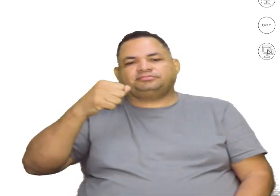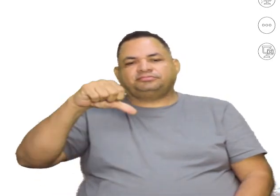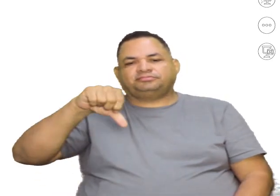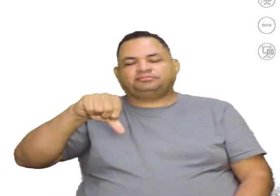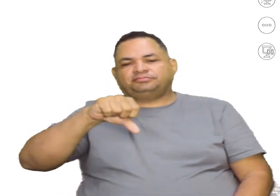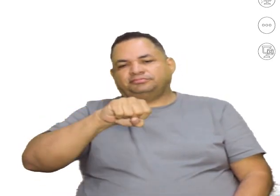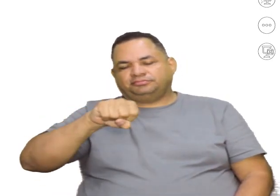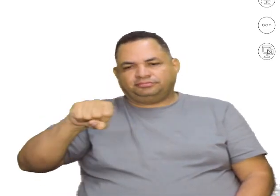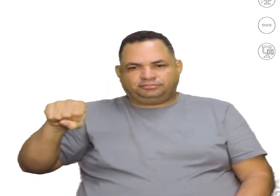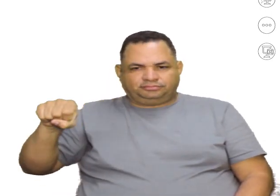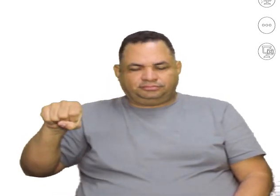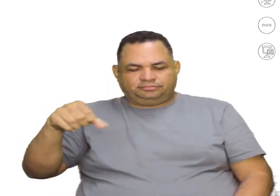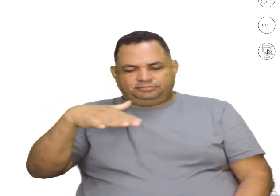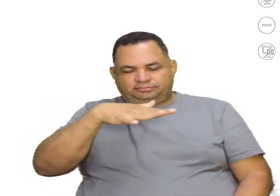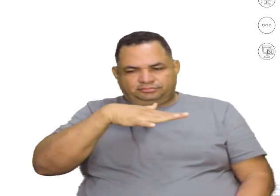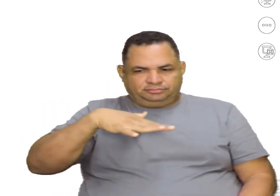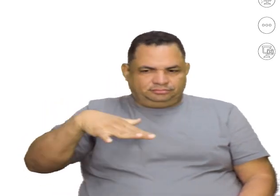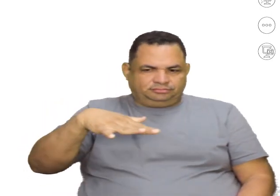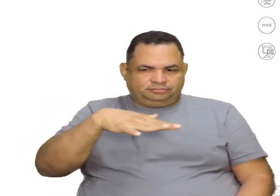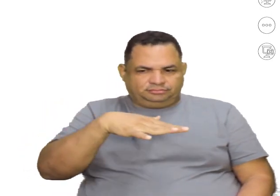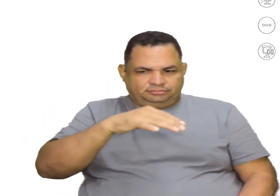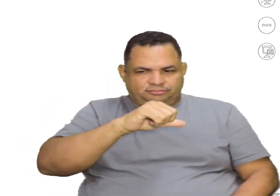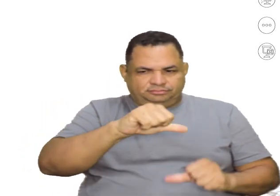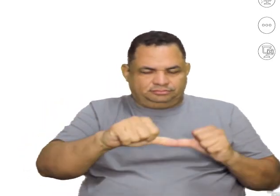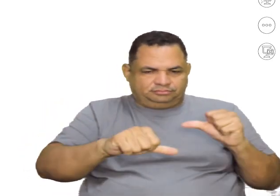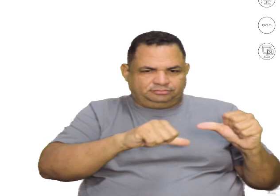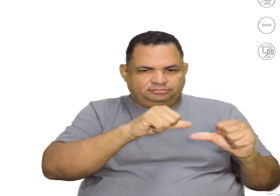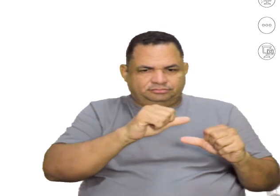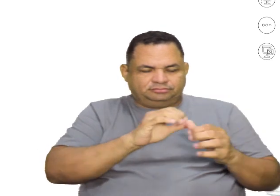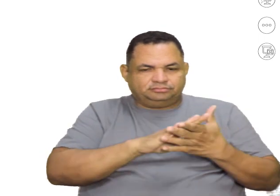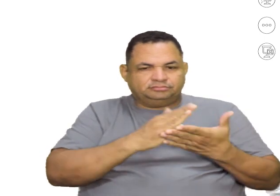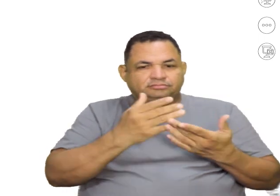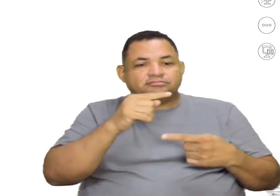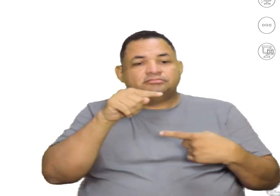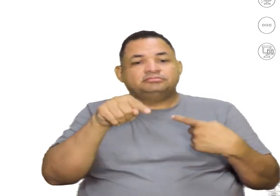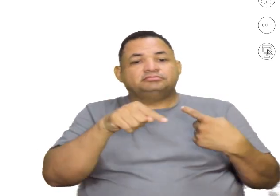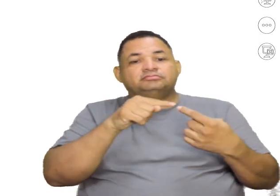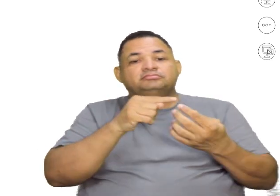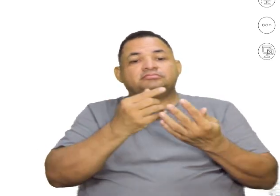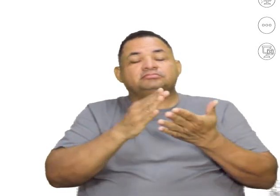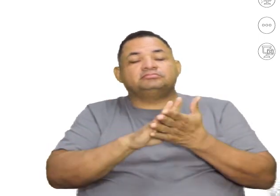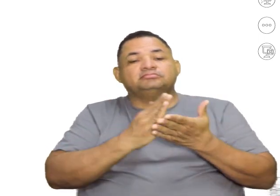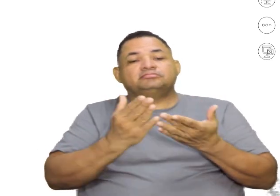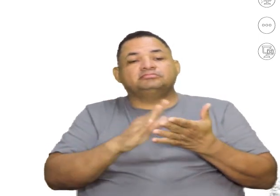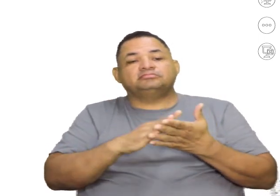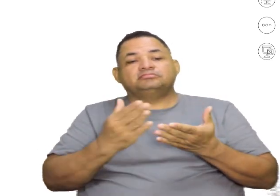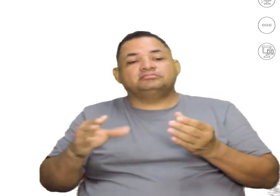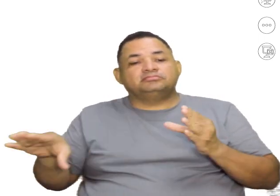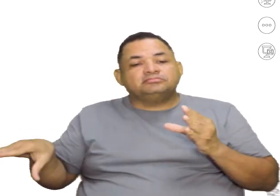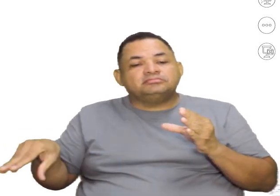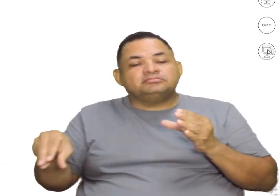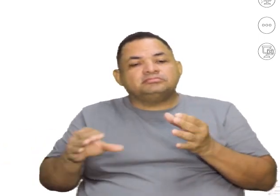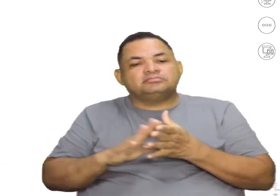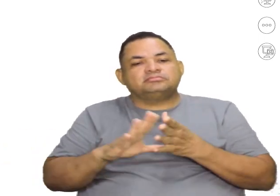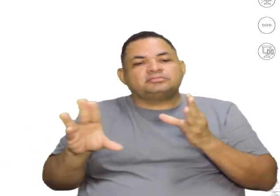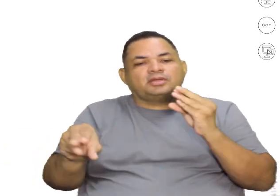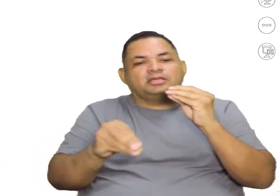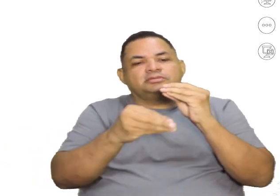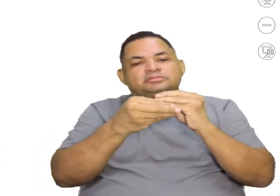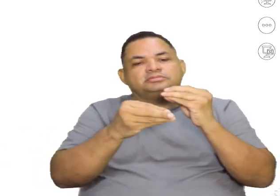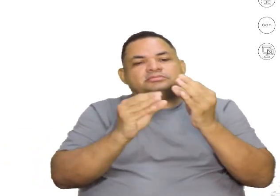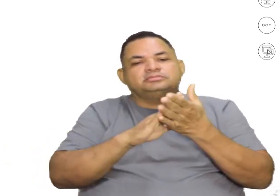os espaços mencionados, eles se tornaram objeto exatamente dessas políticas para inserir essas